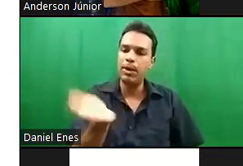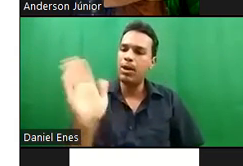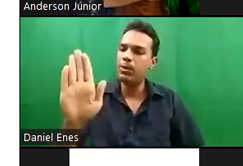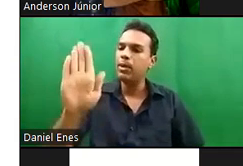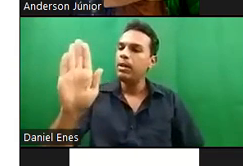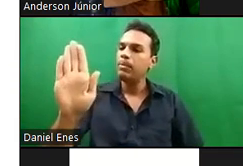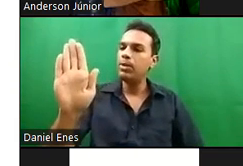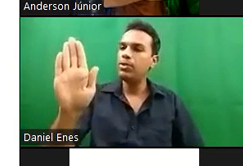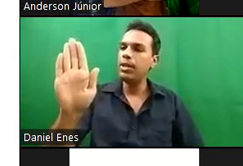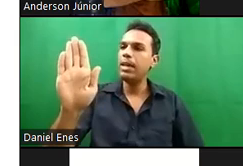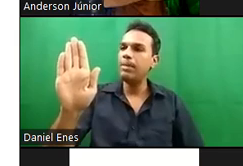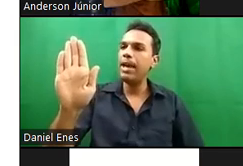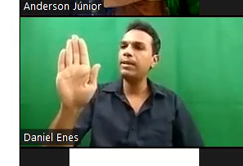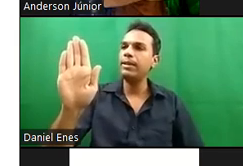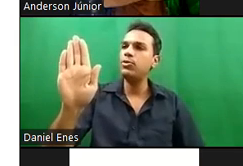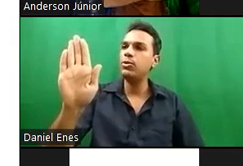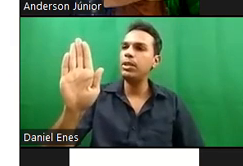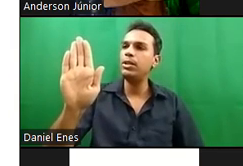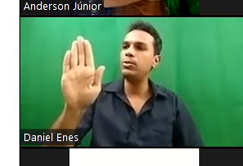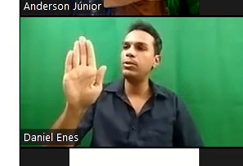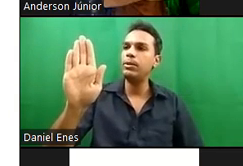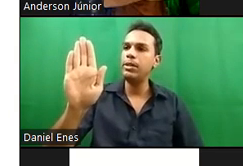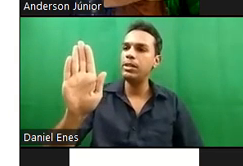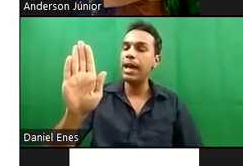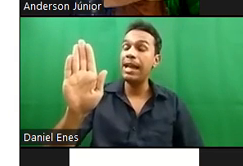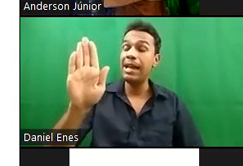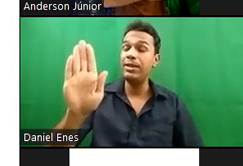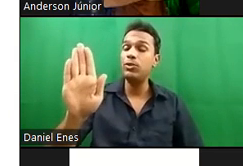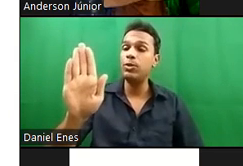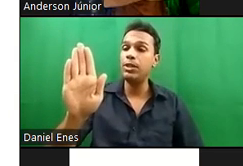falo mão direita aberta, dedos unidos e